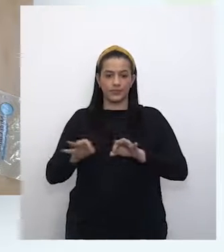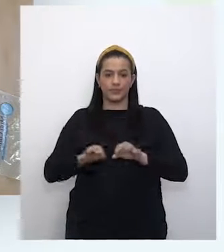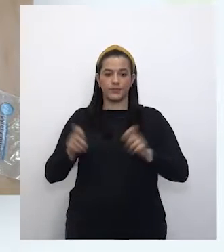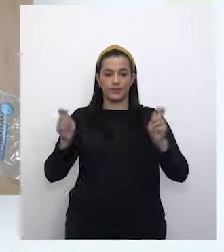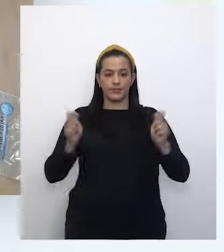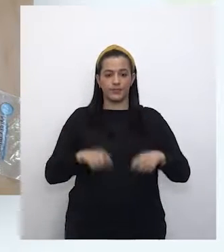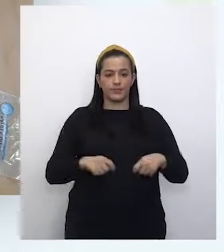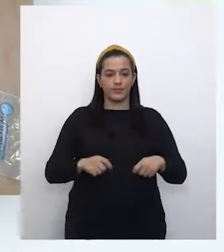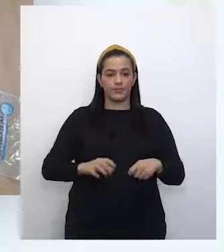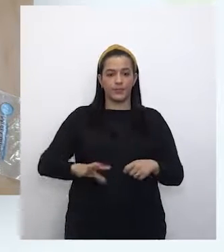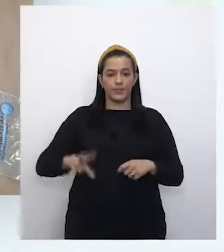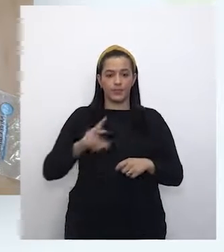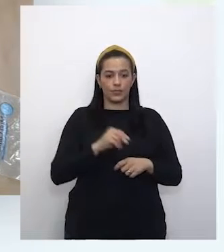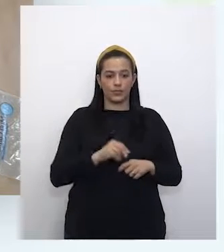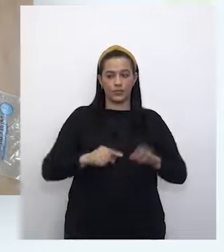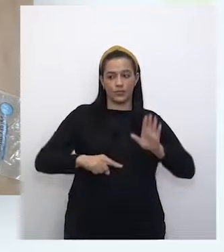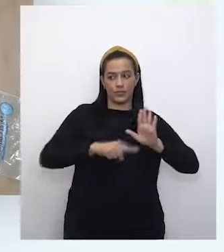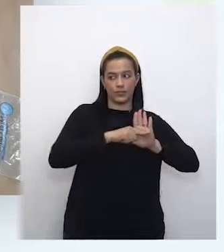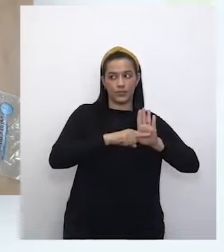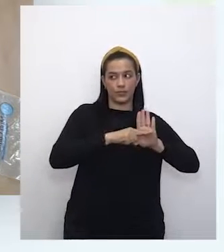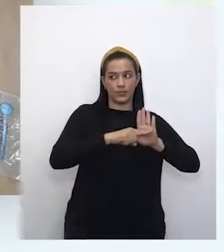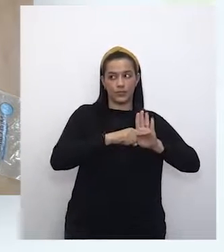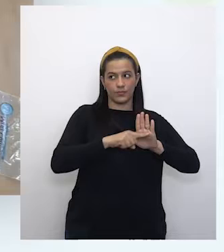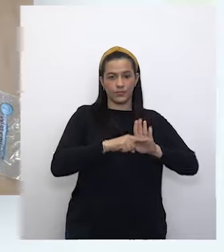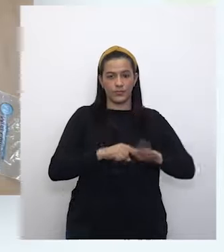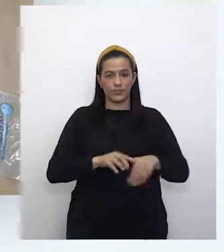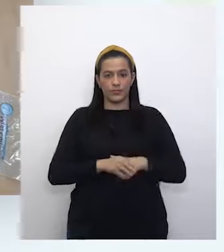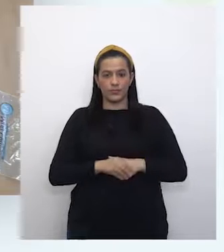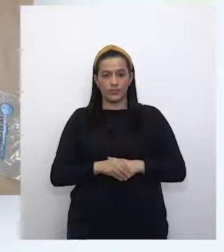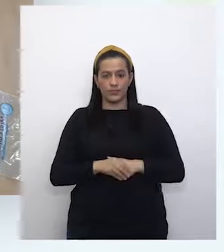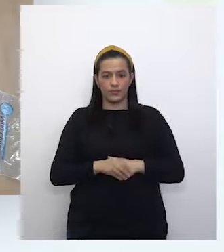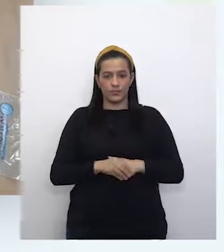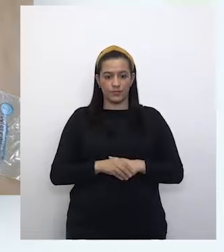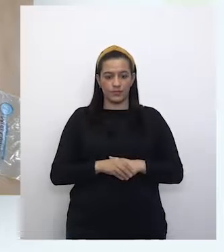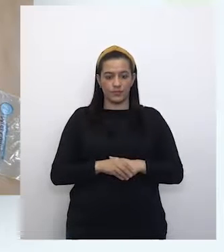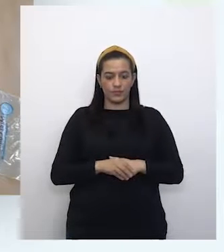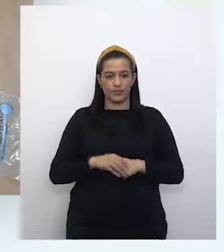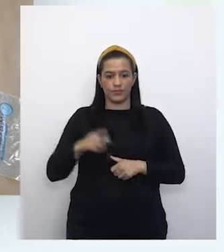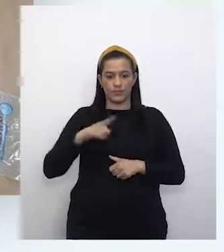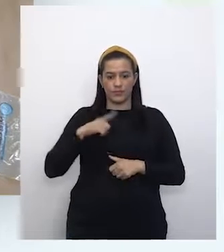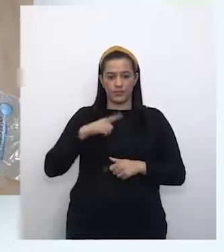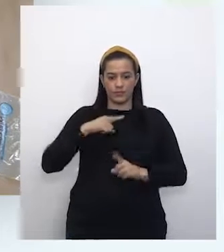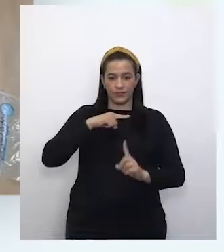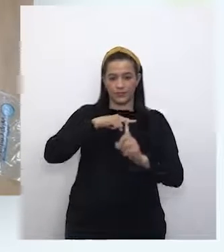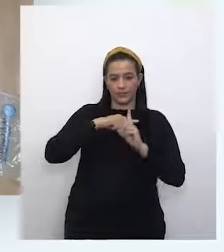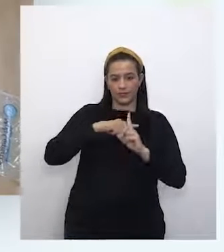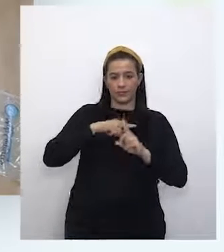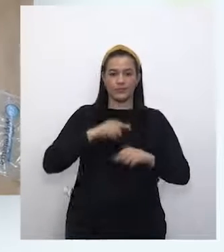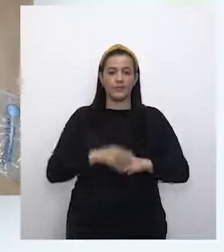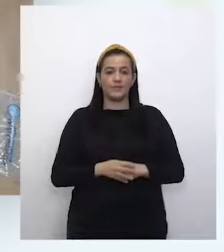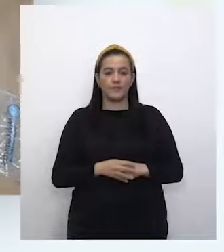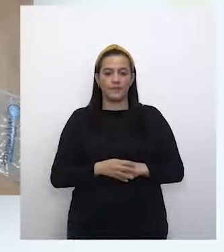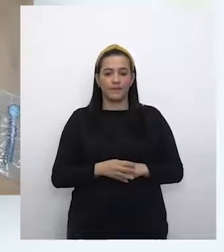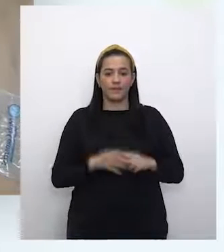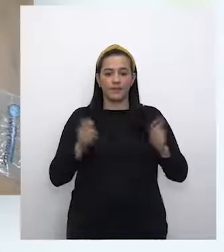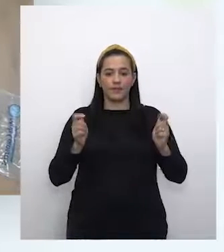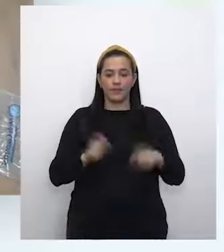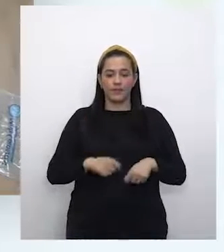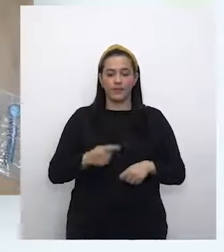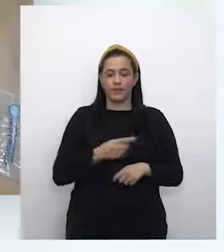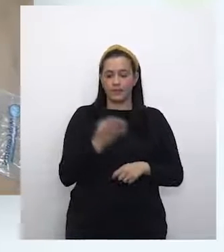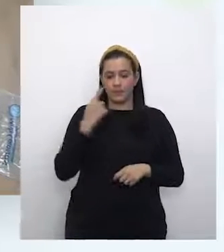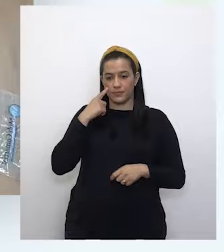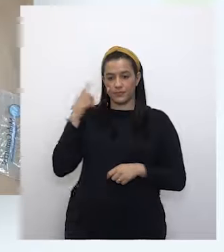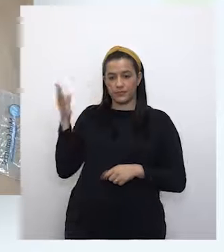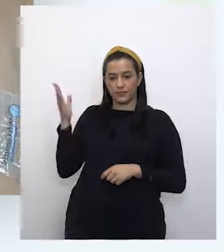o negativo desse lado e o positivo aqui, assim. Vai ficar desta maneira.